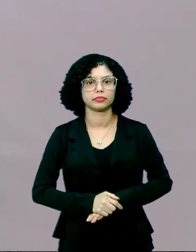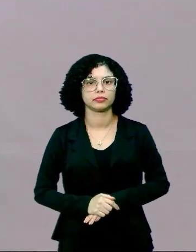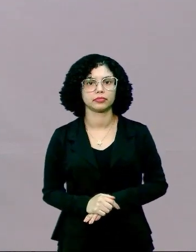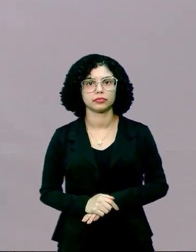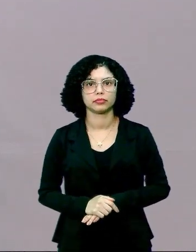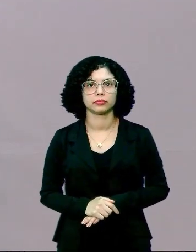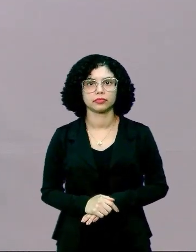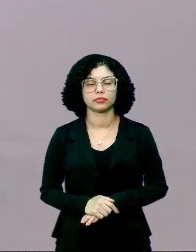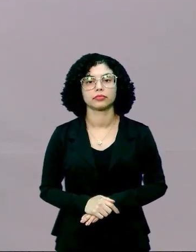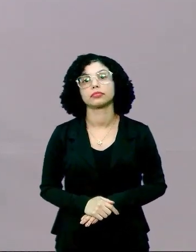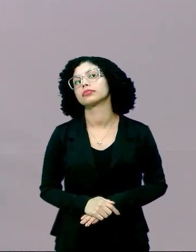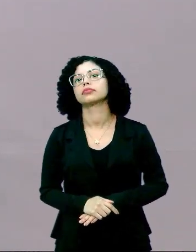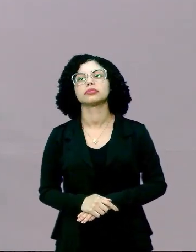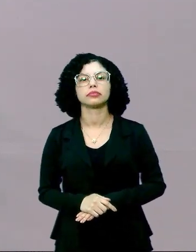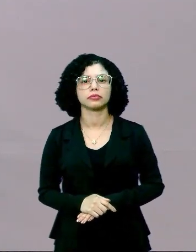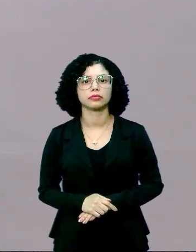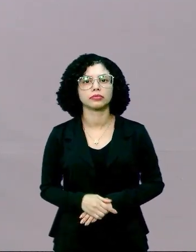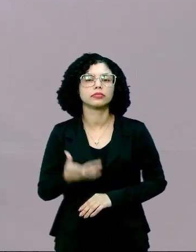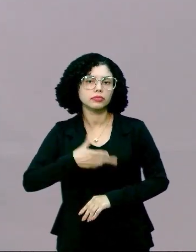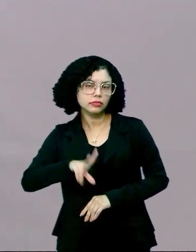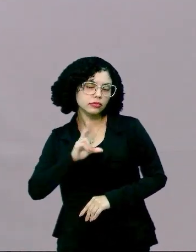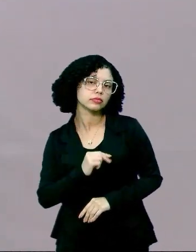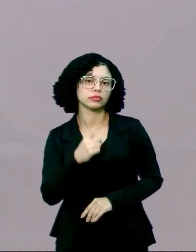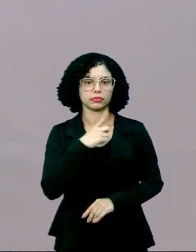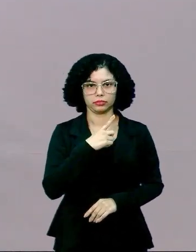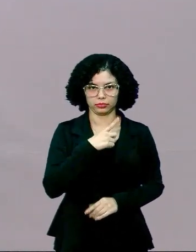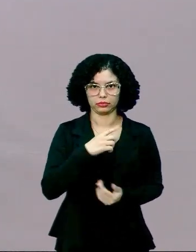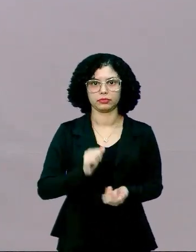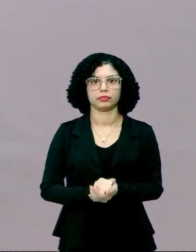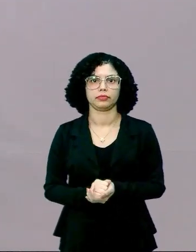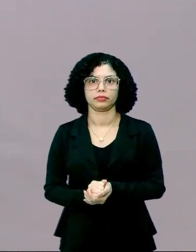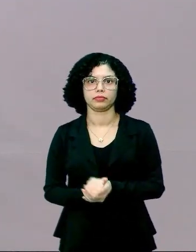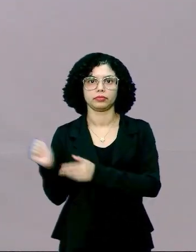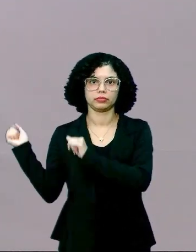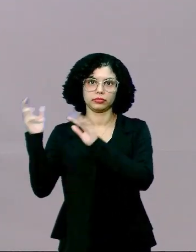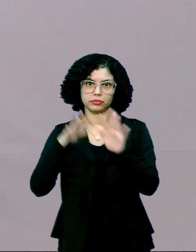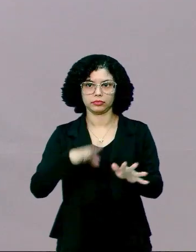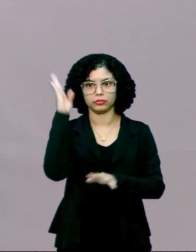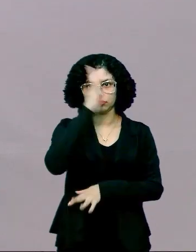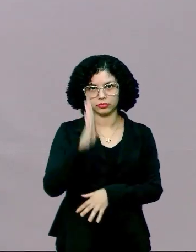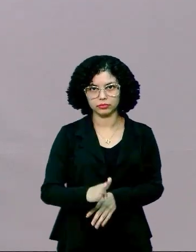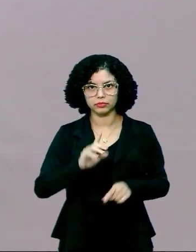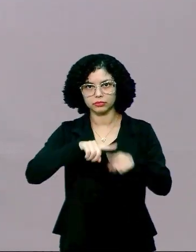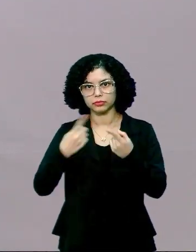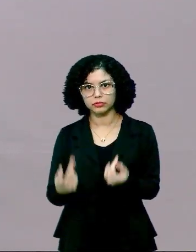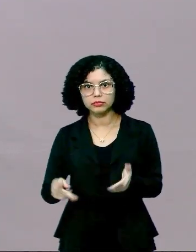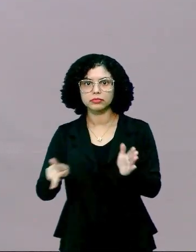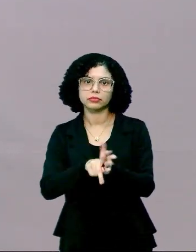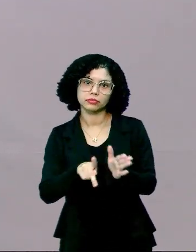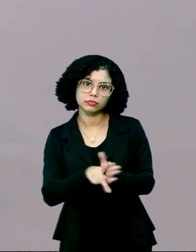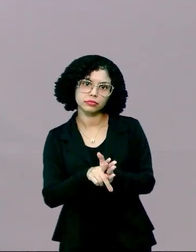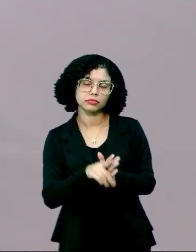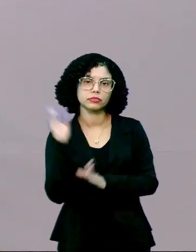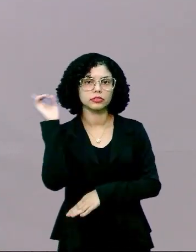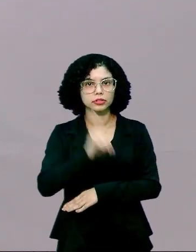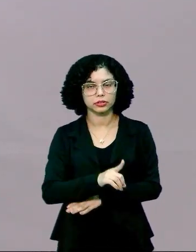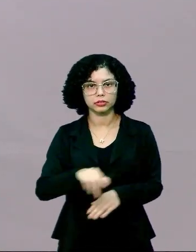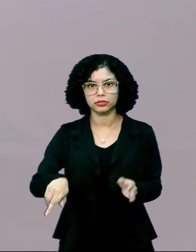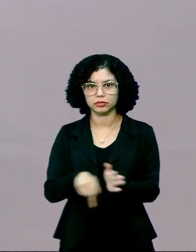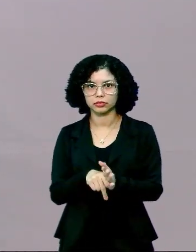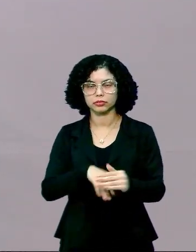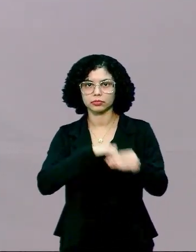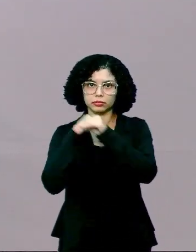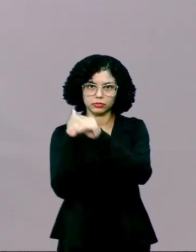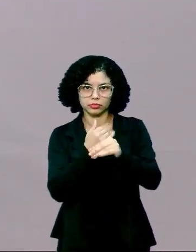mais que o Portugal tenha colonizado o Brasil, não necessariamente os direitos e deveres vão